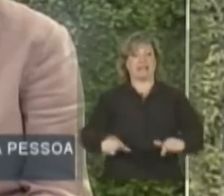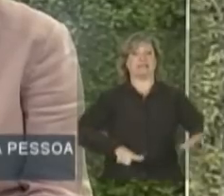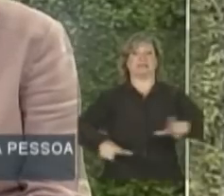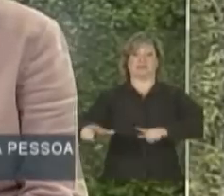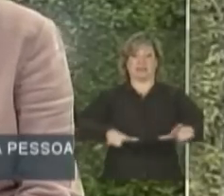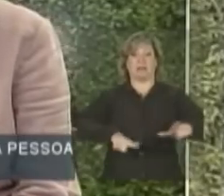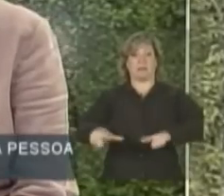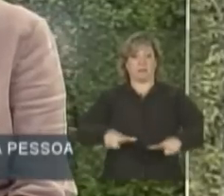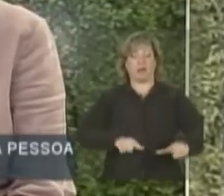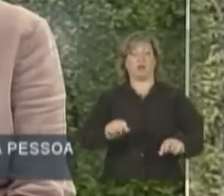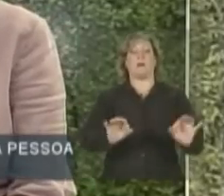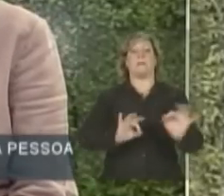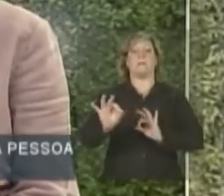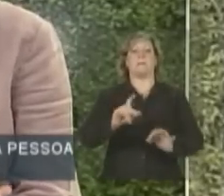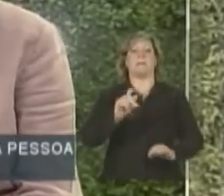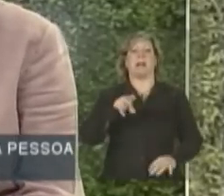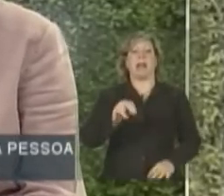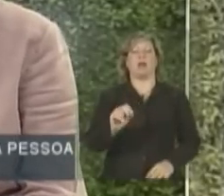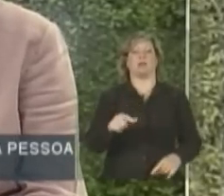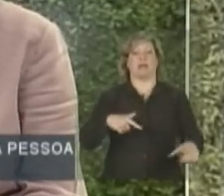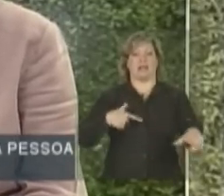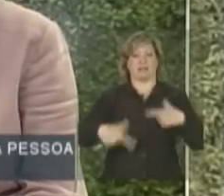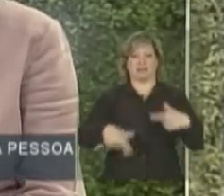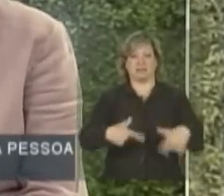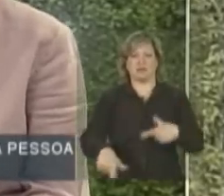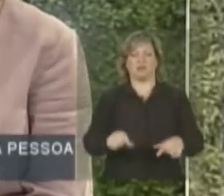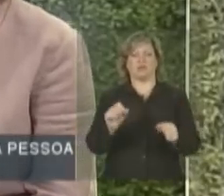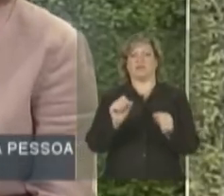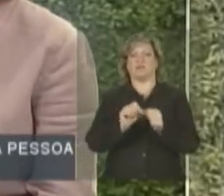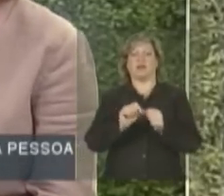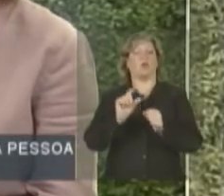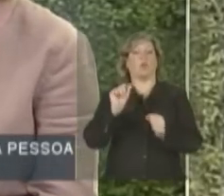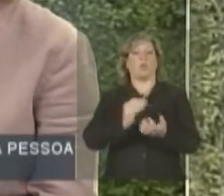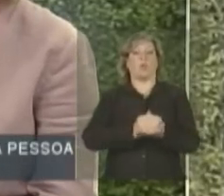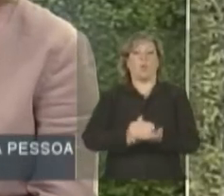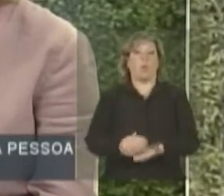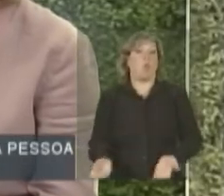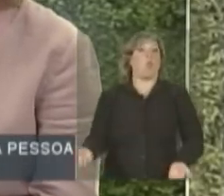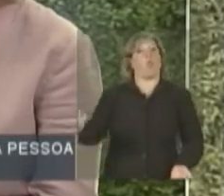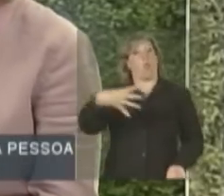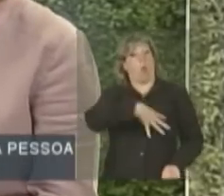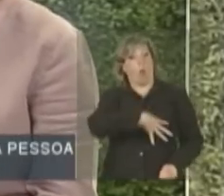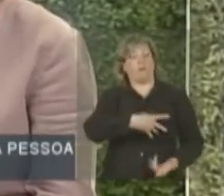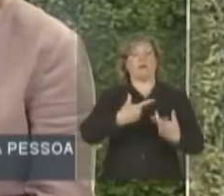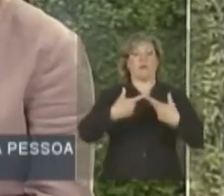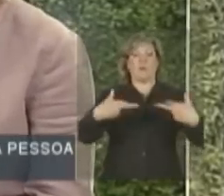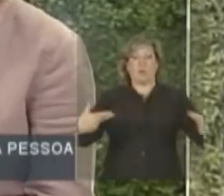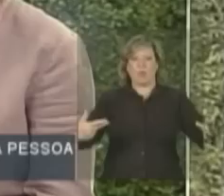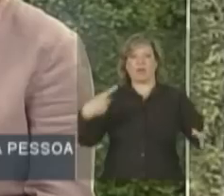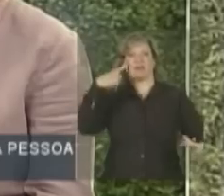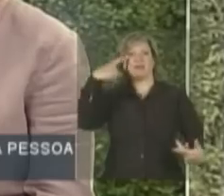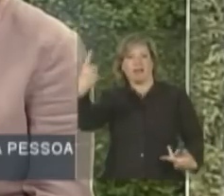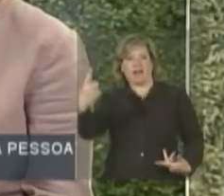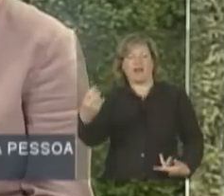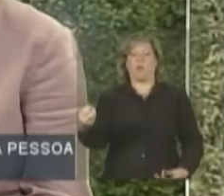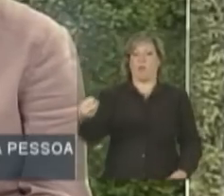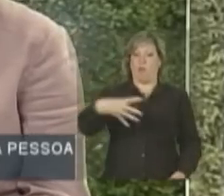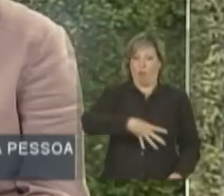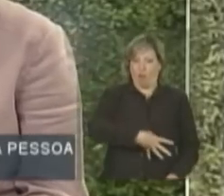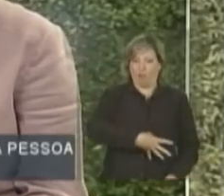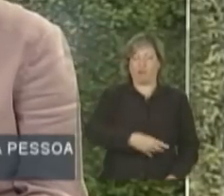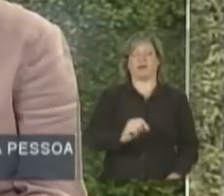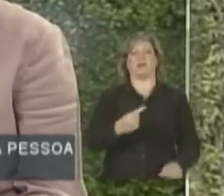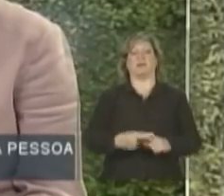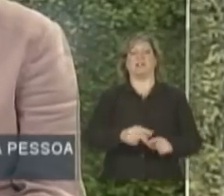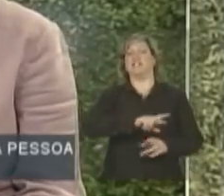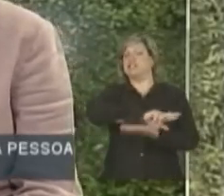trabalho é um plano de ação que articula e organiza iniciativas novas, iniciativas inovadoras em